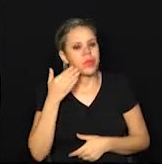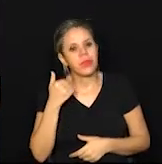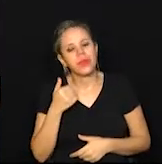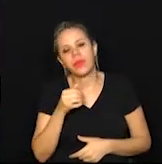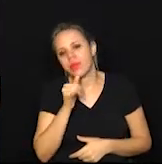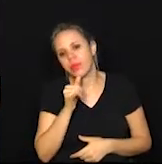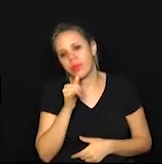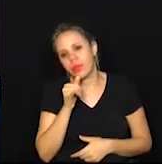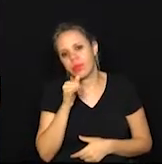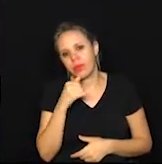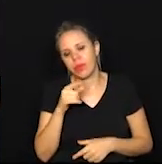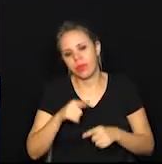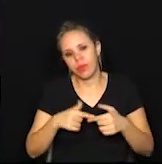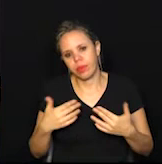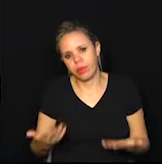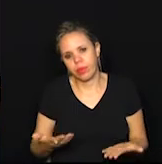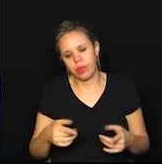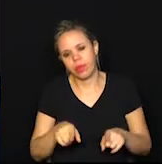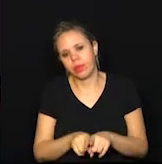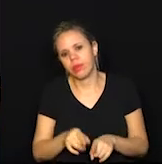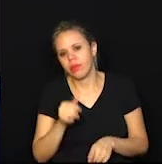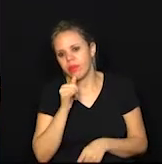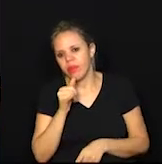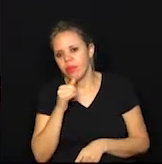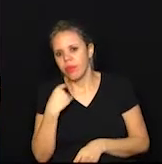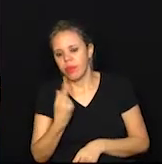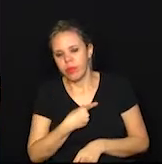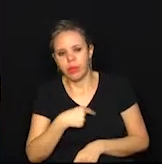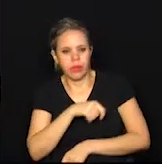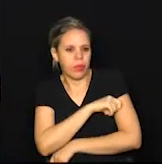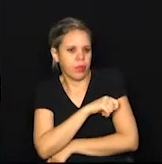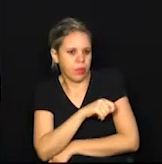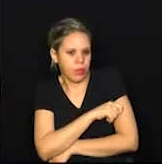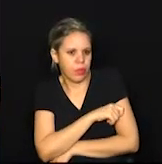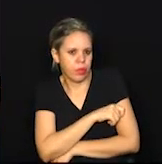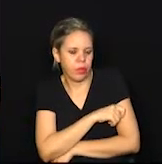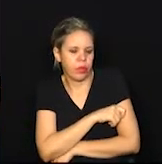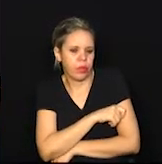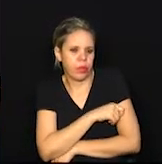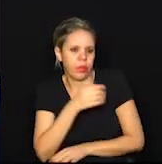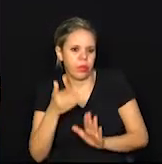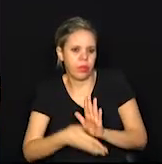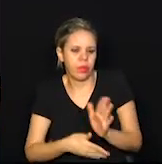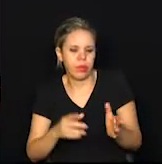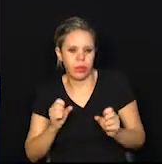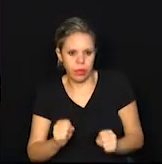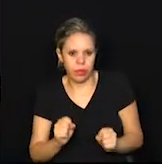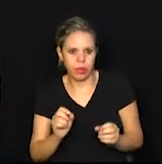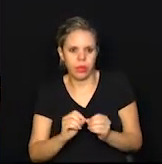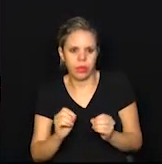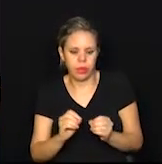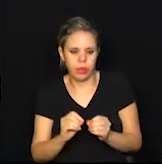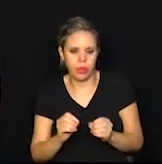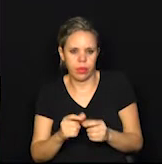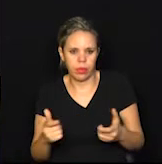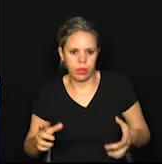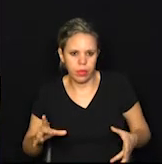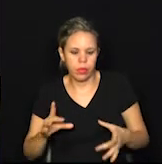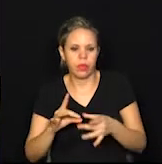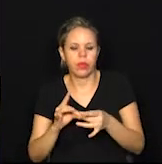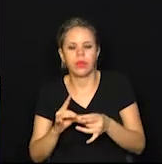são tanto nossos equipamentos, como também os nossos alunos que ali constam. Então, a gente pode fazer ali uma grande parceria